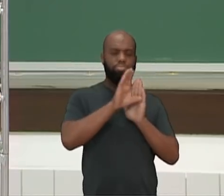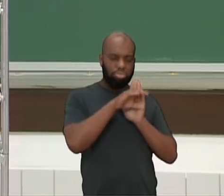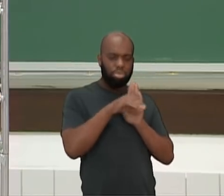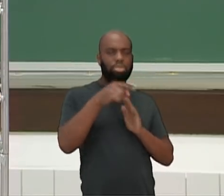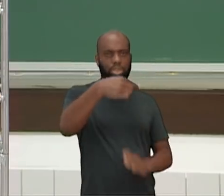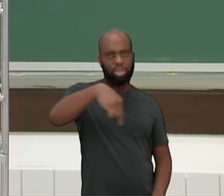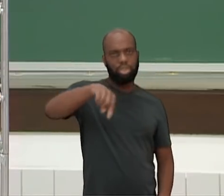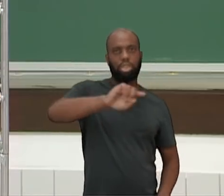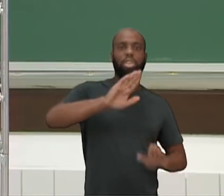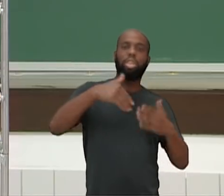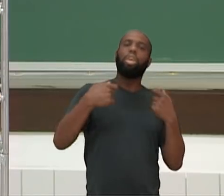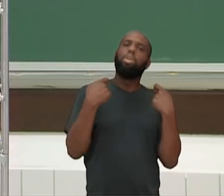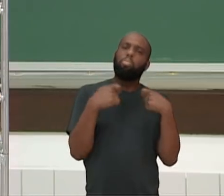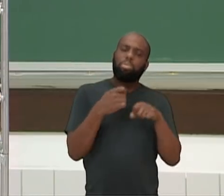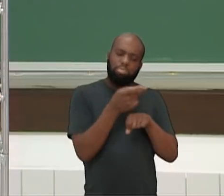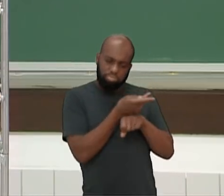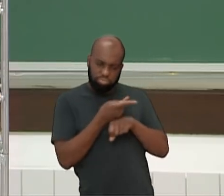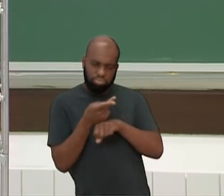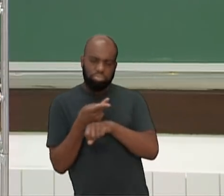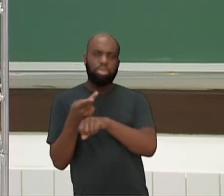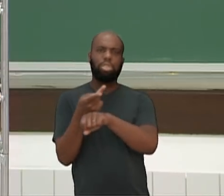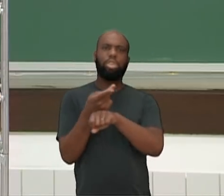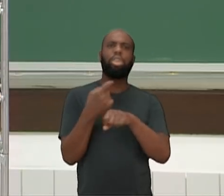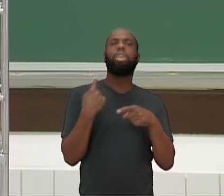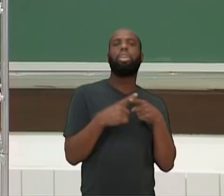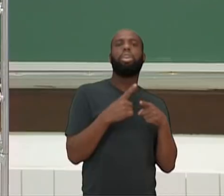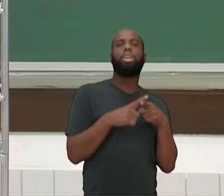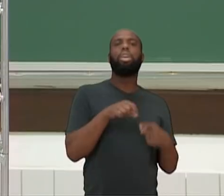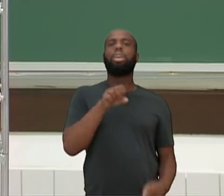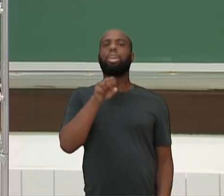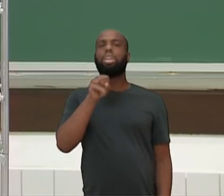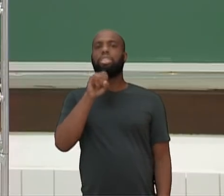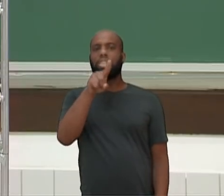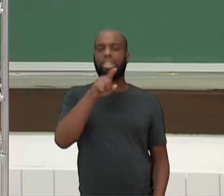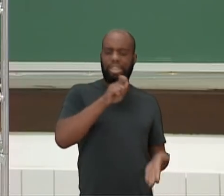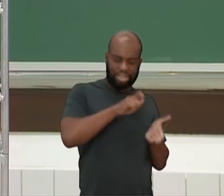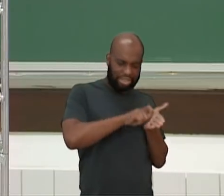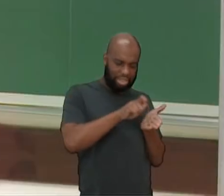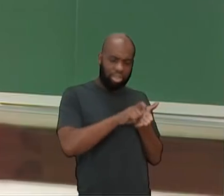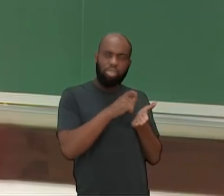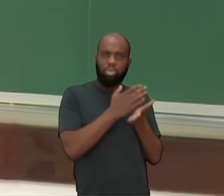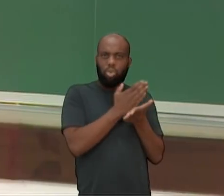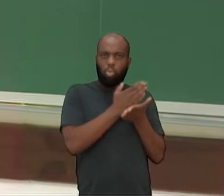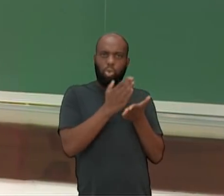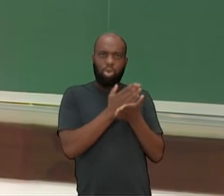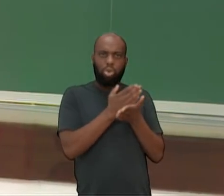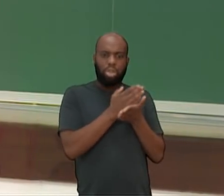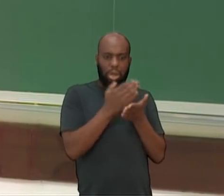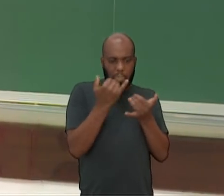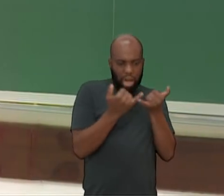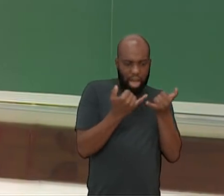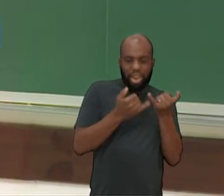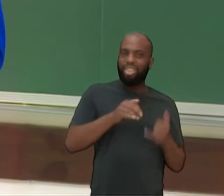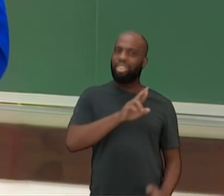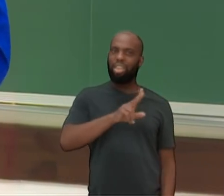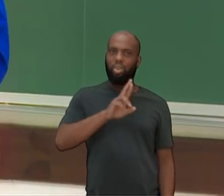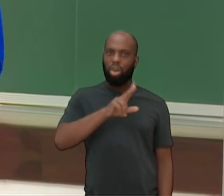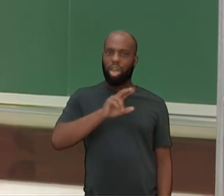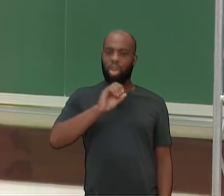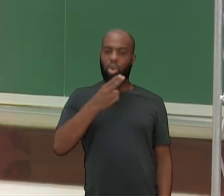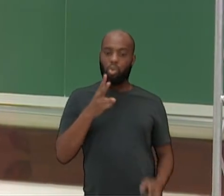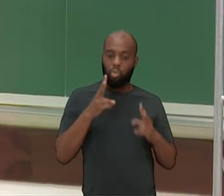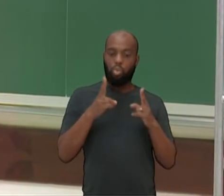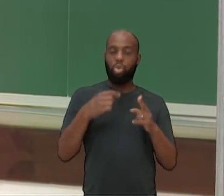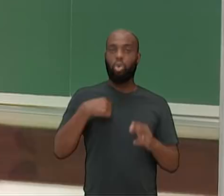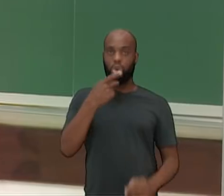Então, busca lá. Eu lembro até que eu falei assim para vocês, se vocês escreveram algo que não é parecido ou igual com o que